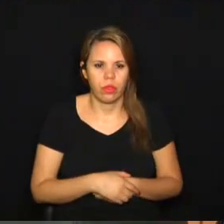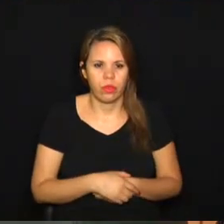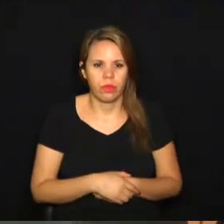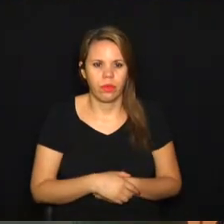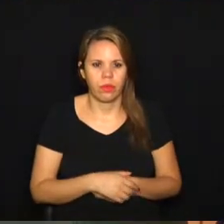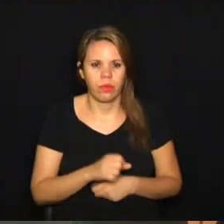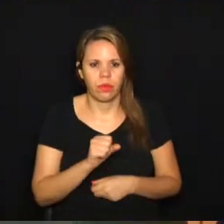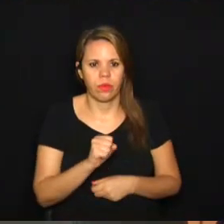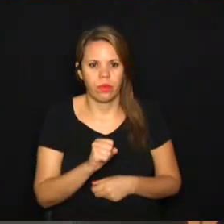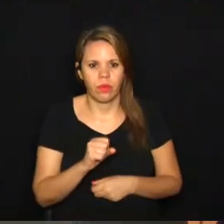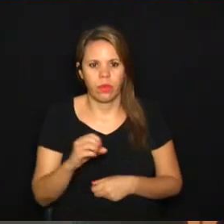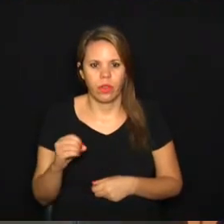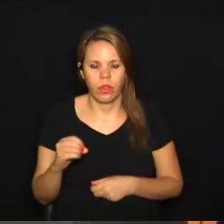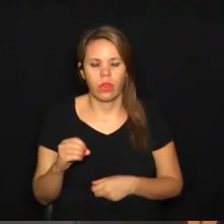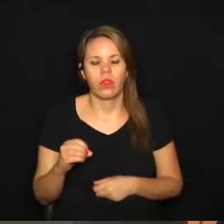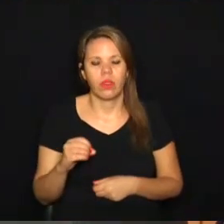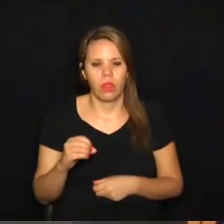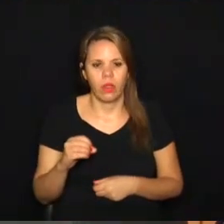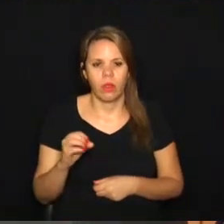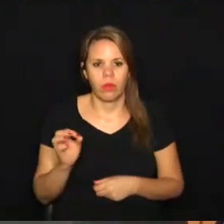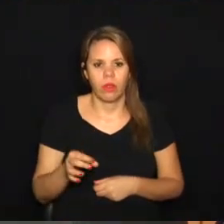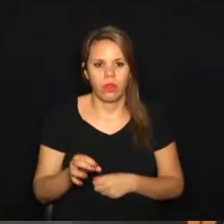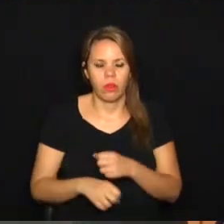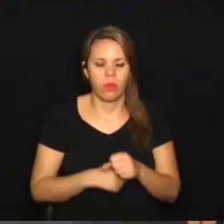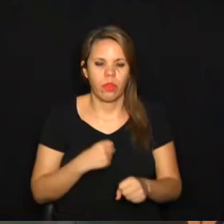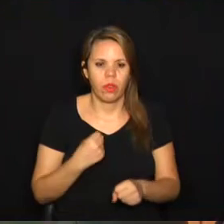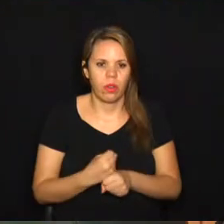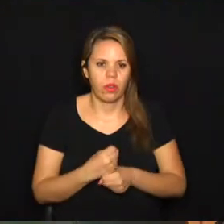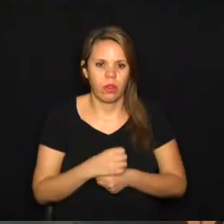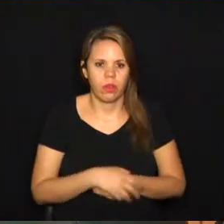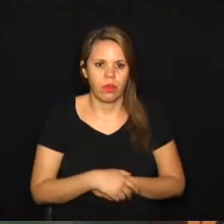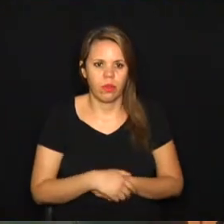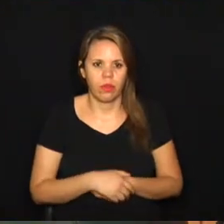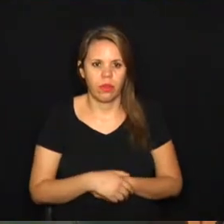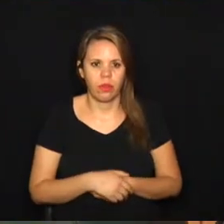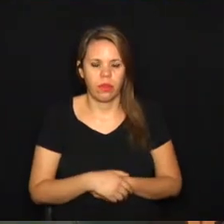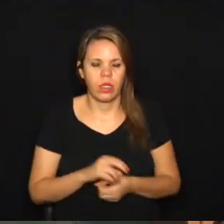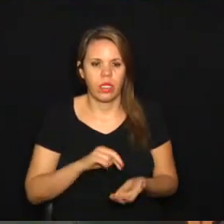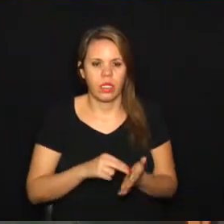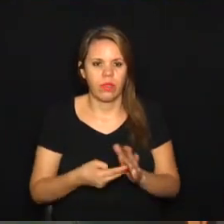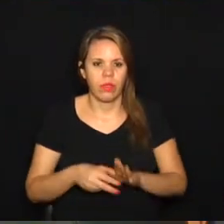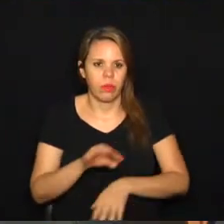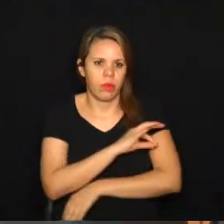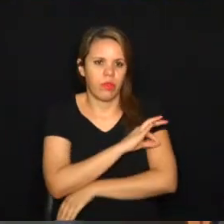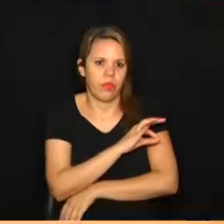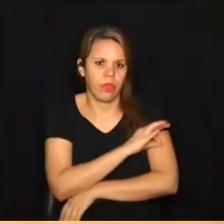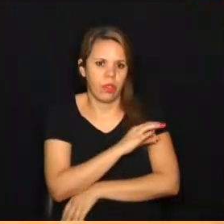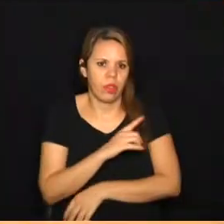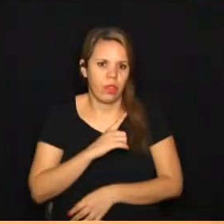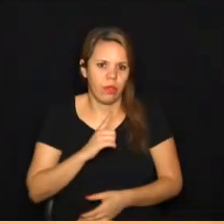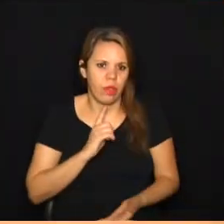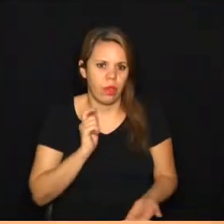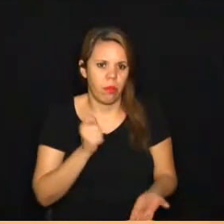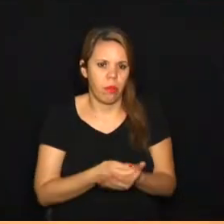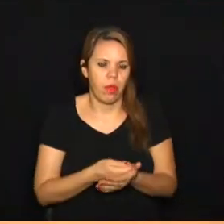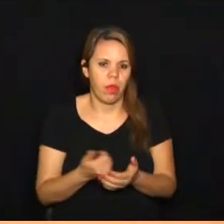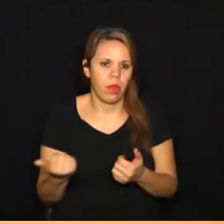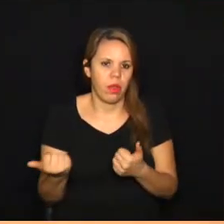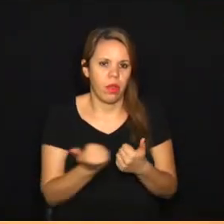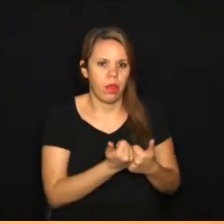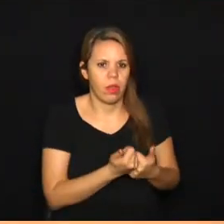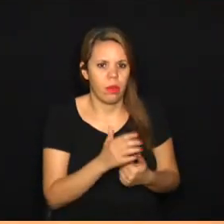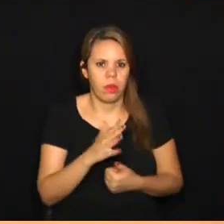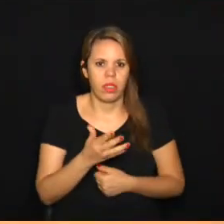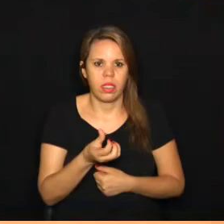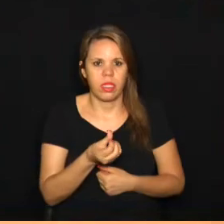de 80, 90 milhões por ano. O que significa que aquilo que a prefeitura teve que aportar para cobrir o déficit financeiro foi na ordem de